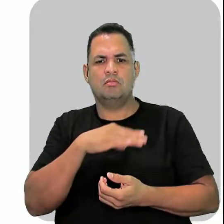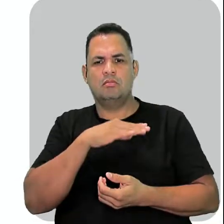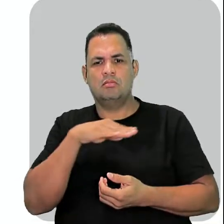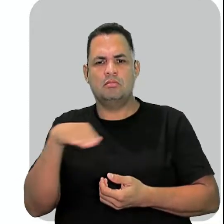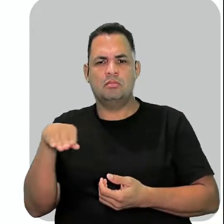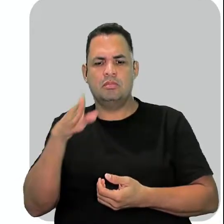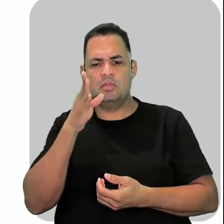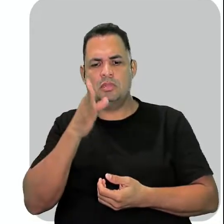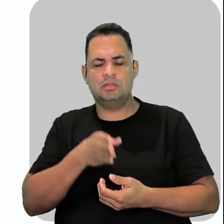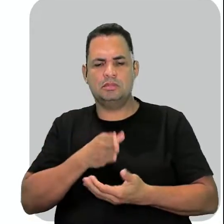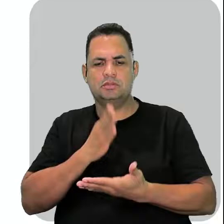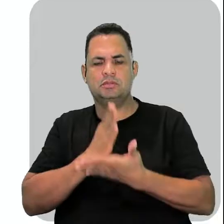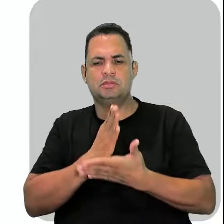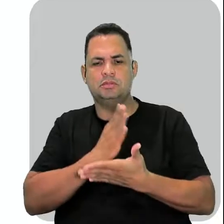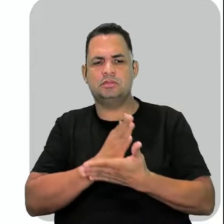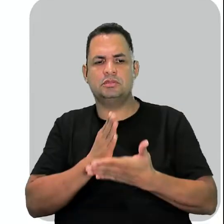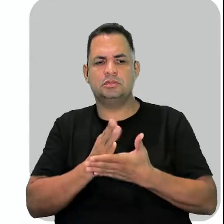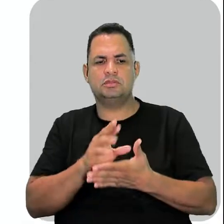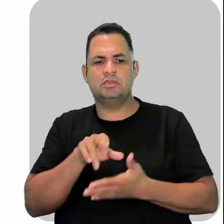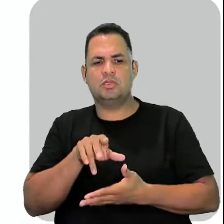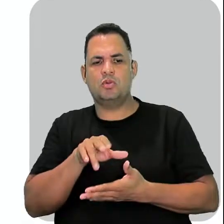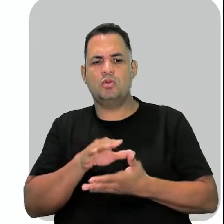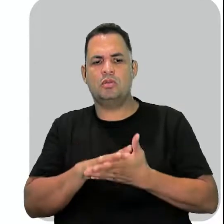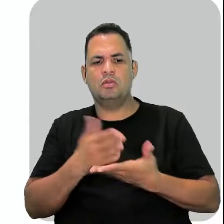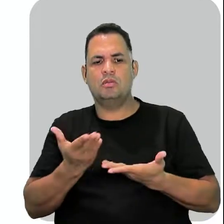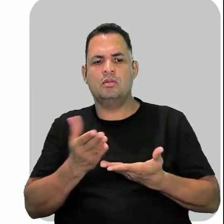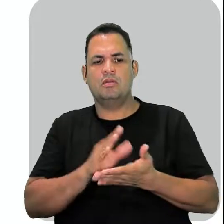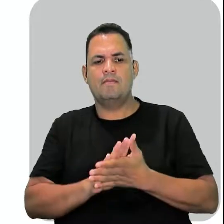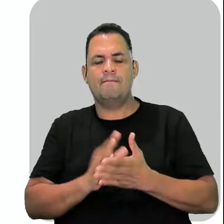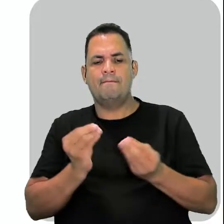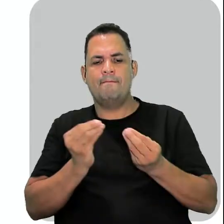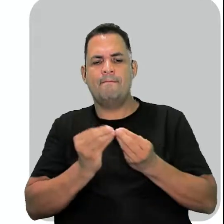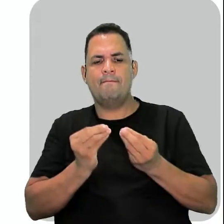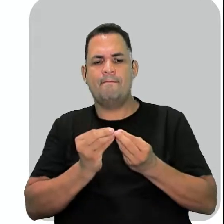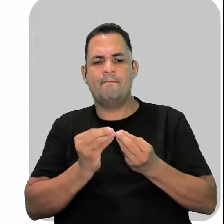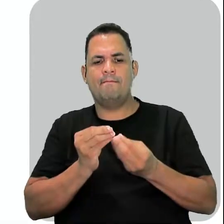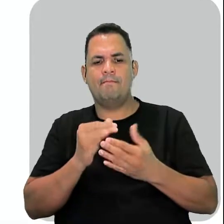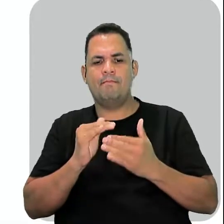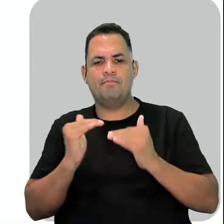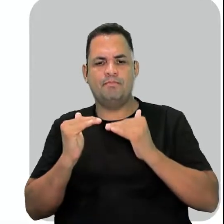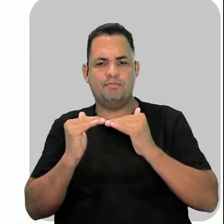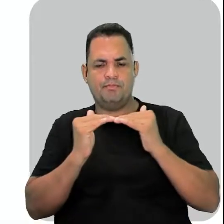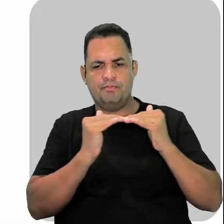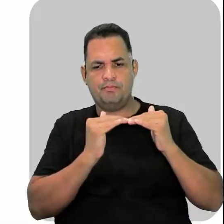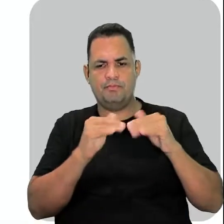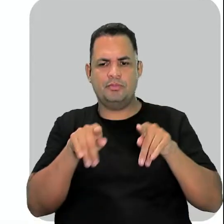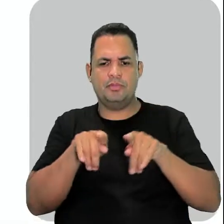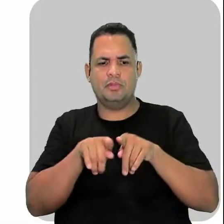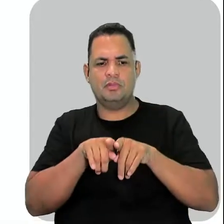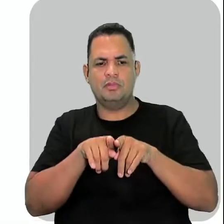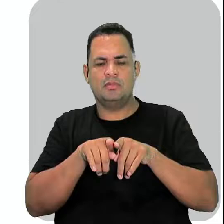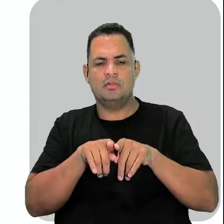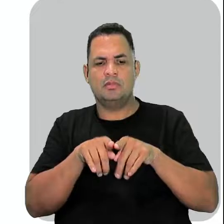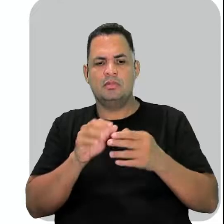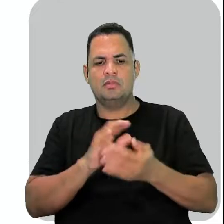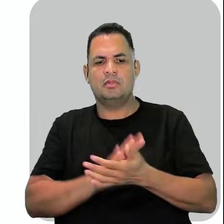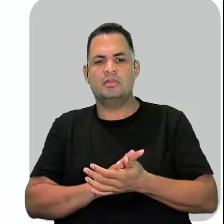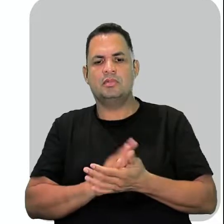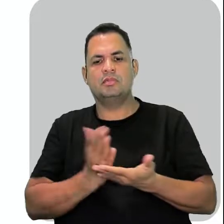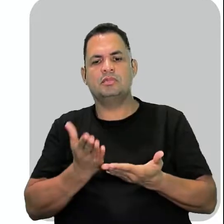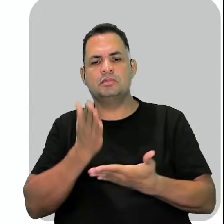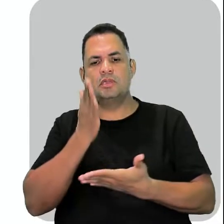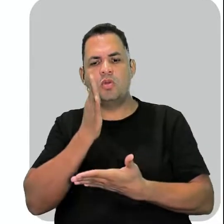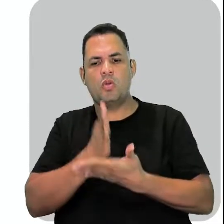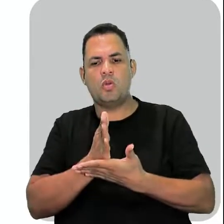partes iguais. Nas moléculas, as moléculas que são simétricas são aquelas que possuem também um plano de simetria. Se você